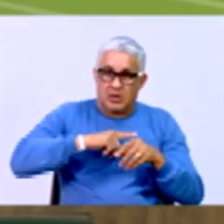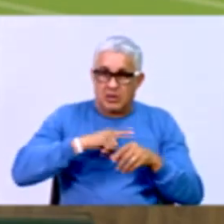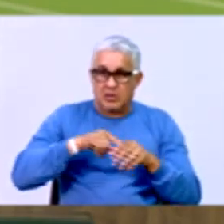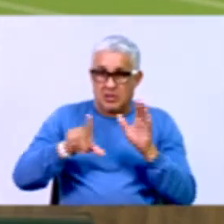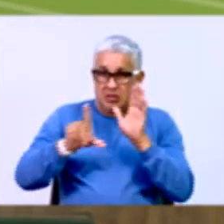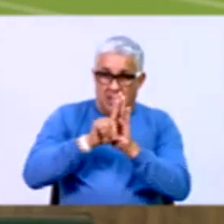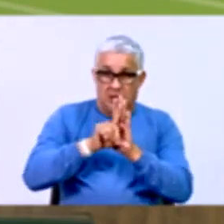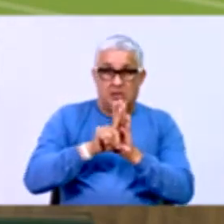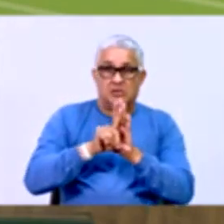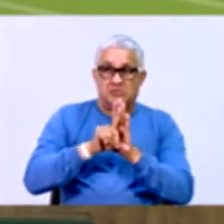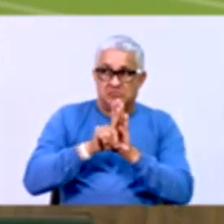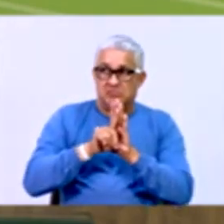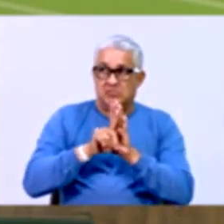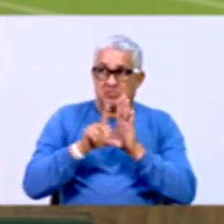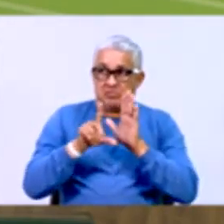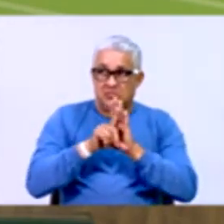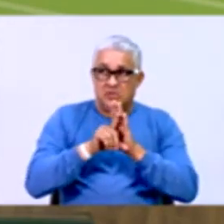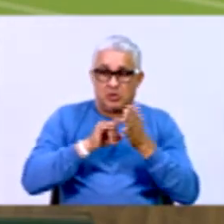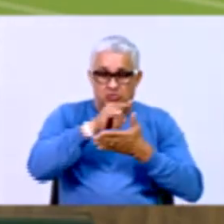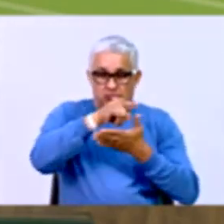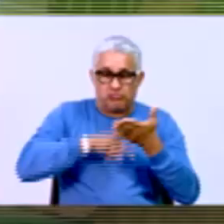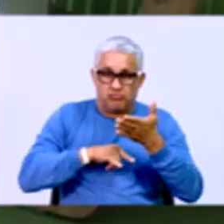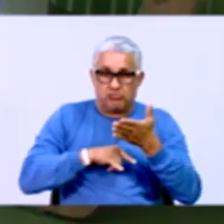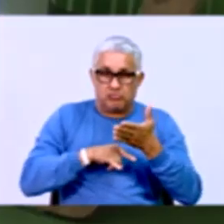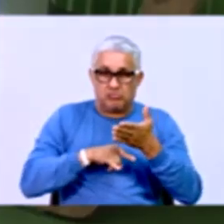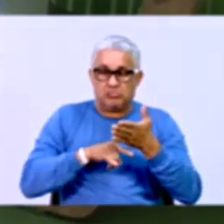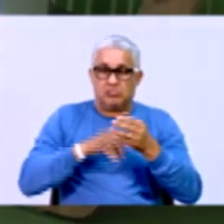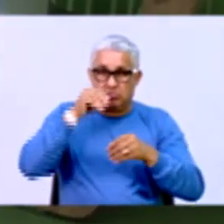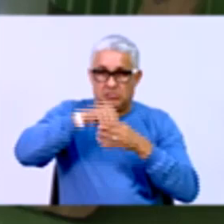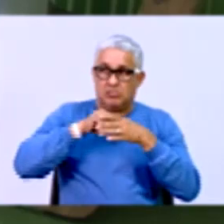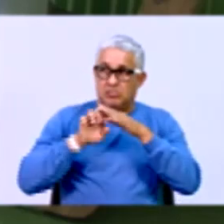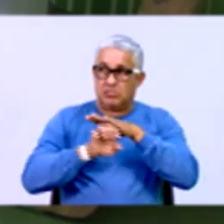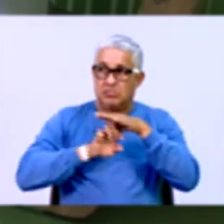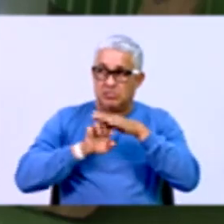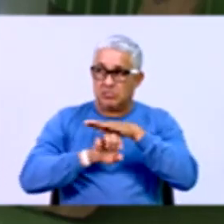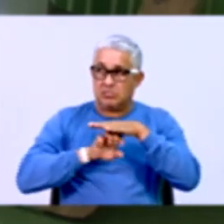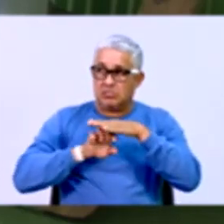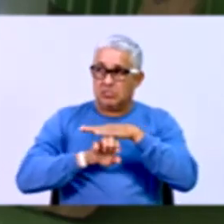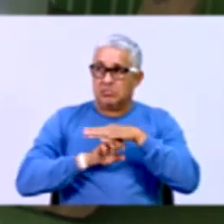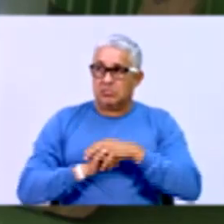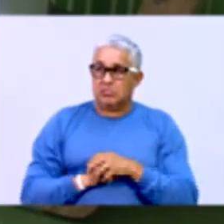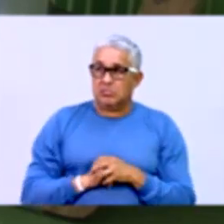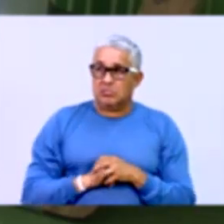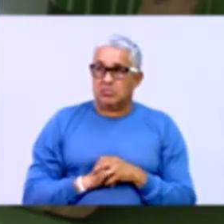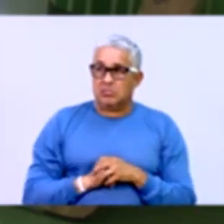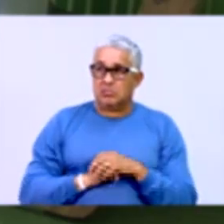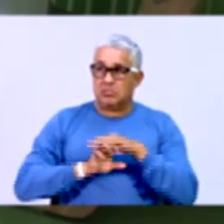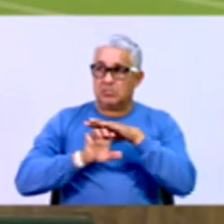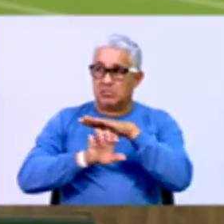lei aí, né? Foi. Lei ou documentos internos da empresa. A gente pode colocar isso aí, né?